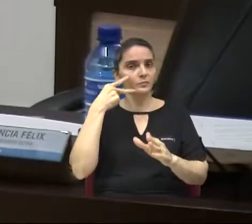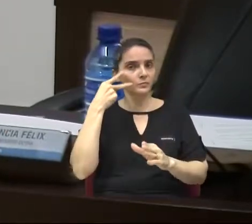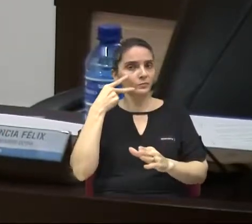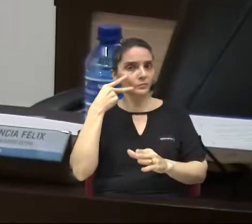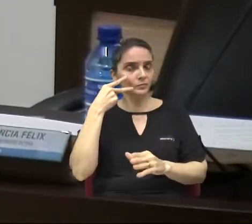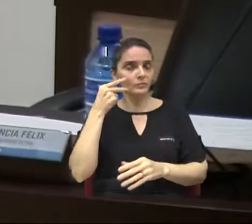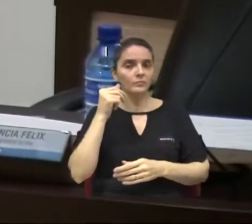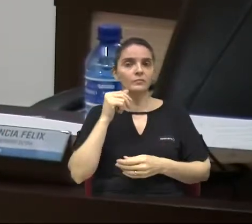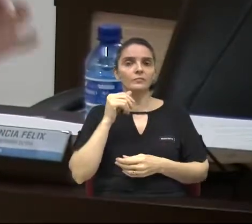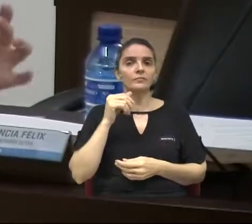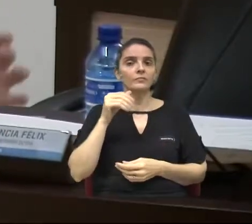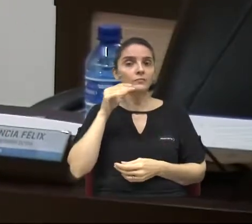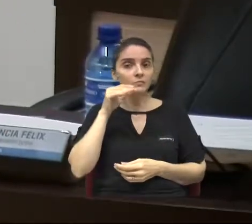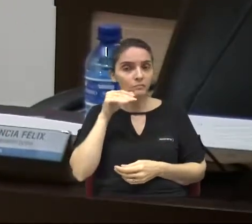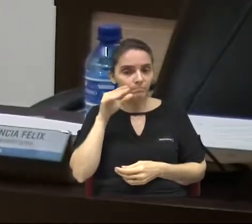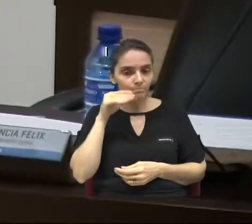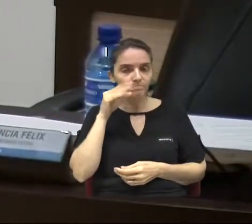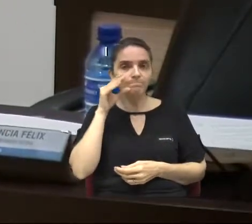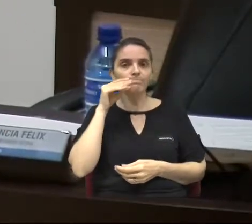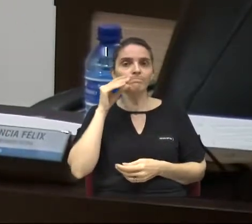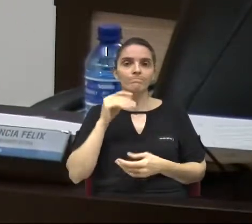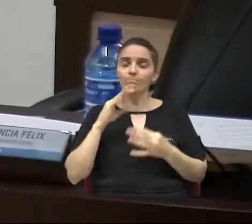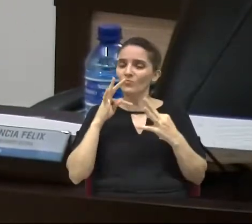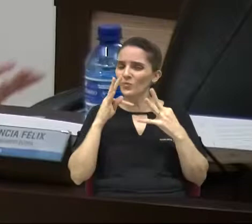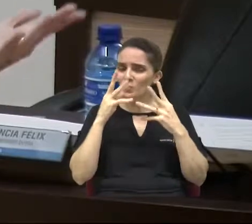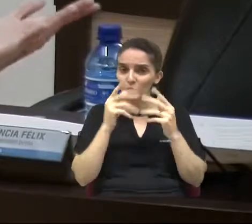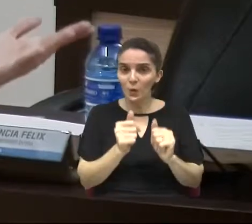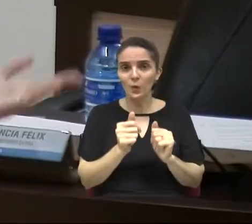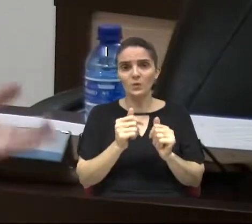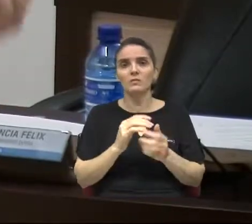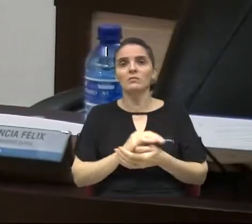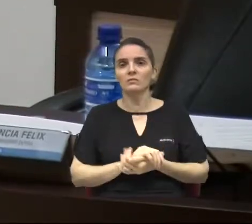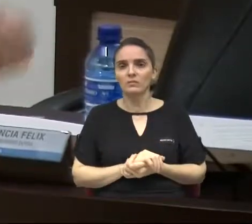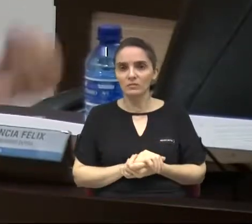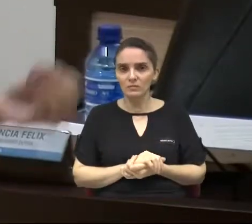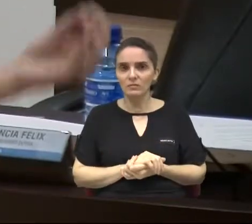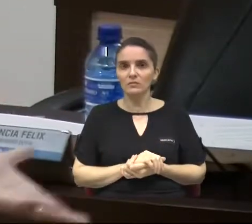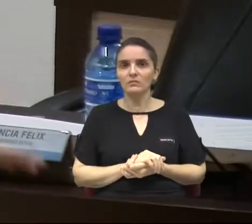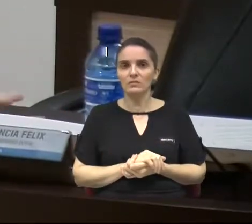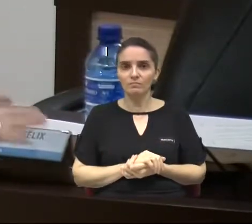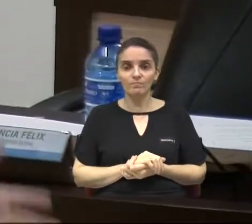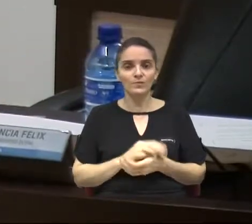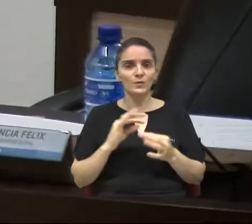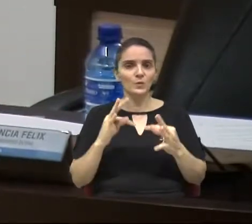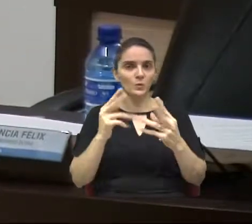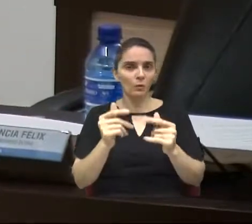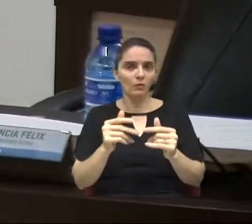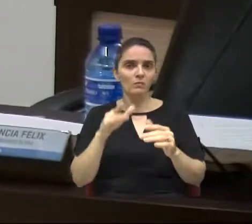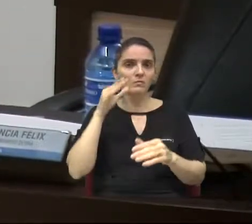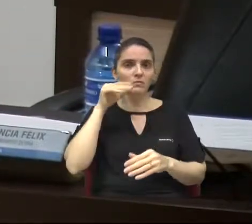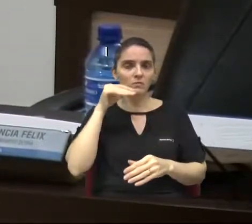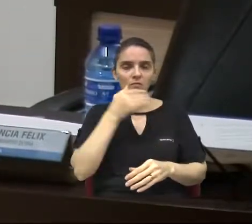vereadores, ele está levando os servidores, ele está levando simplesmente os agentes públicos.